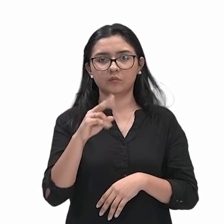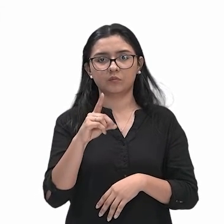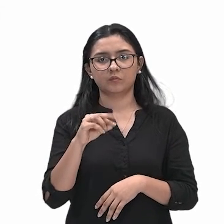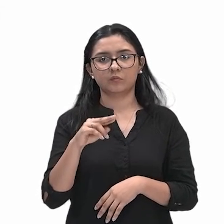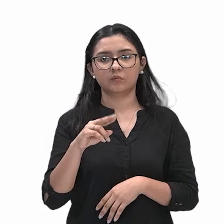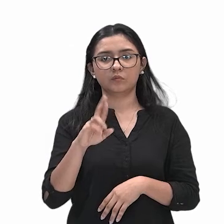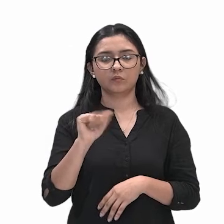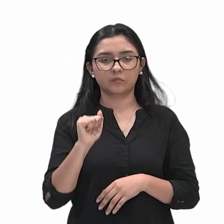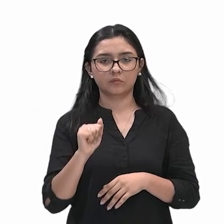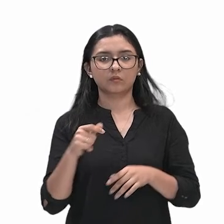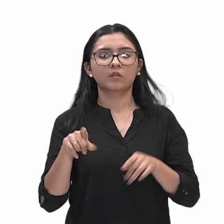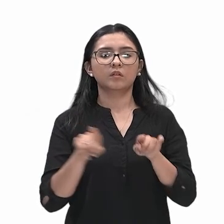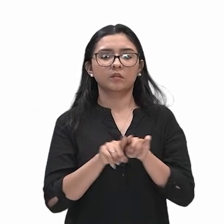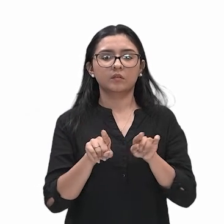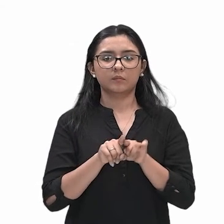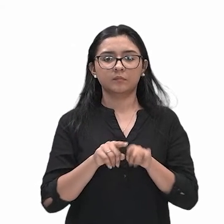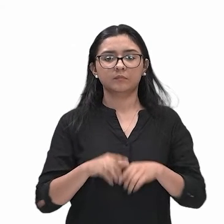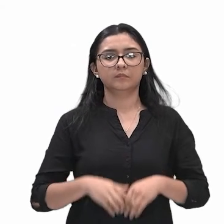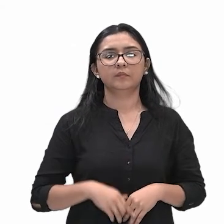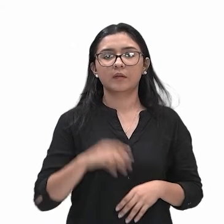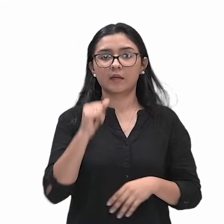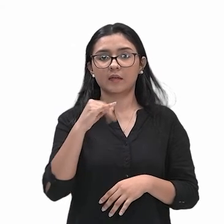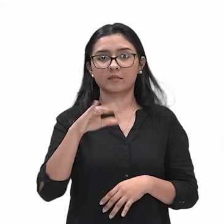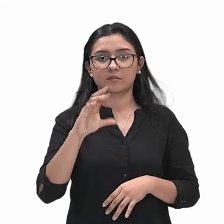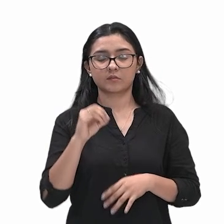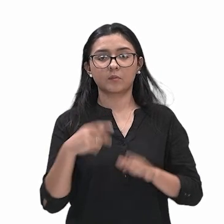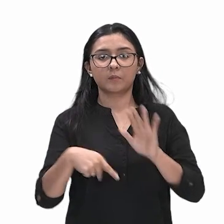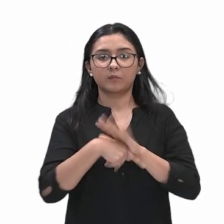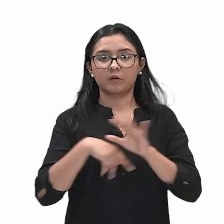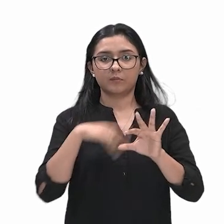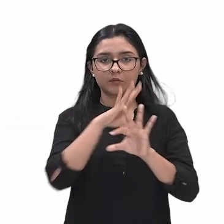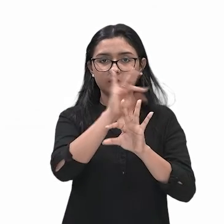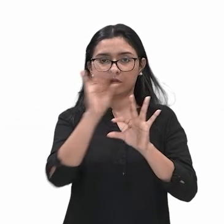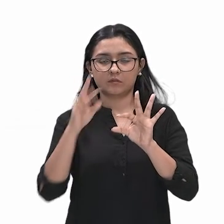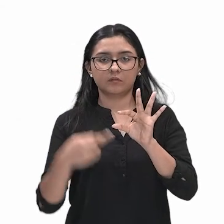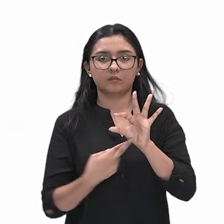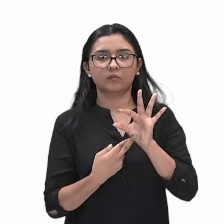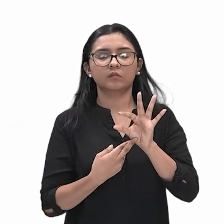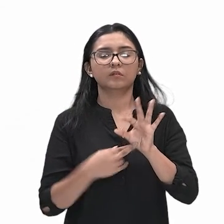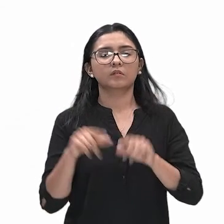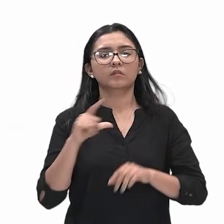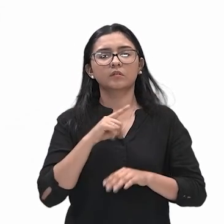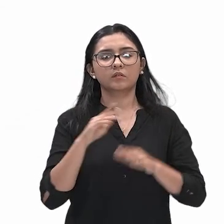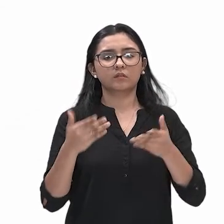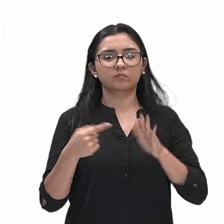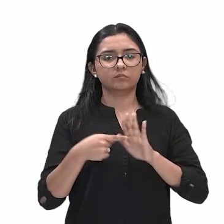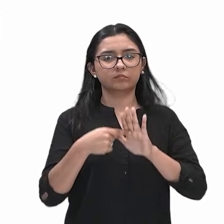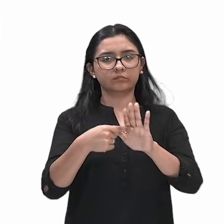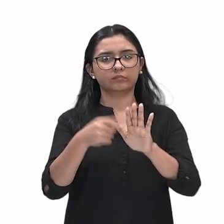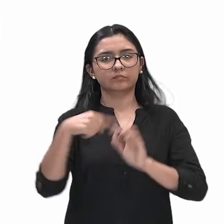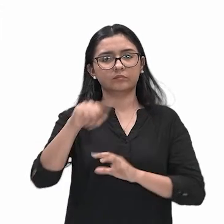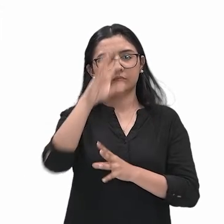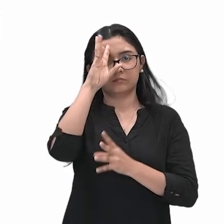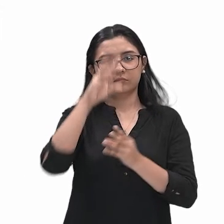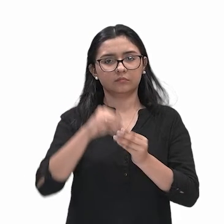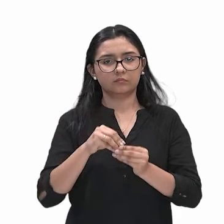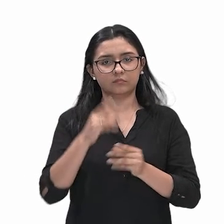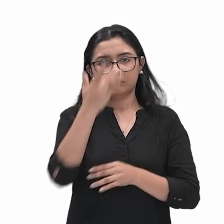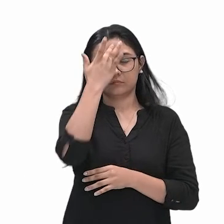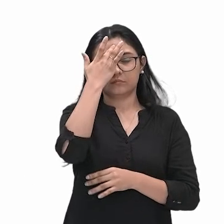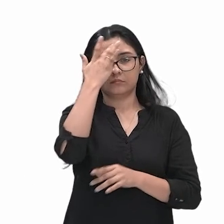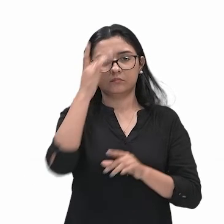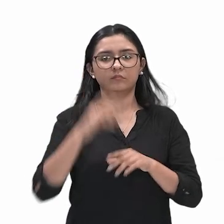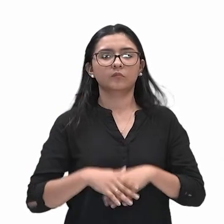ácidos graxos por essa enzima, tá bom? Então, aí, só para a gente reforçar um pouquinho mais uma